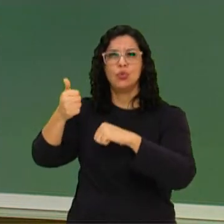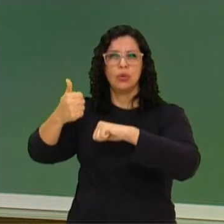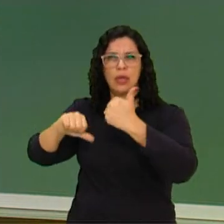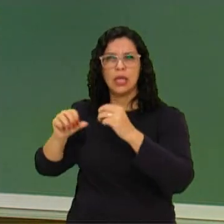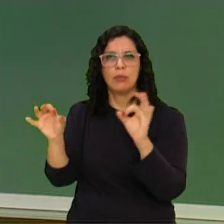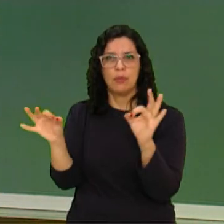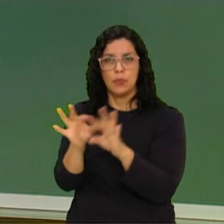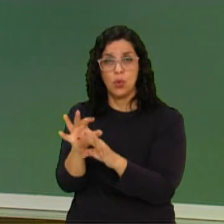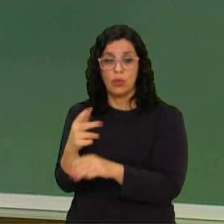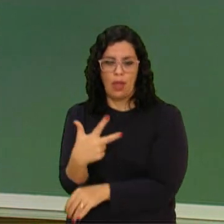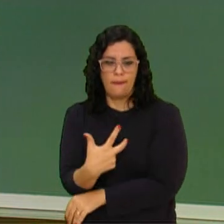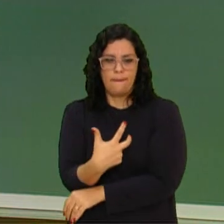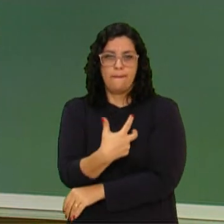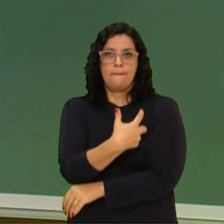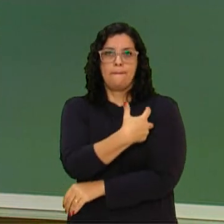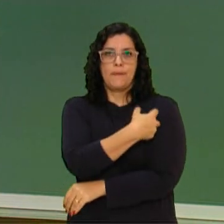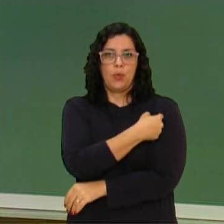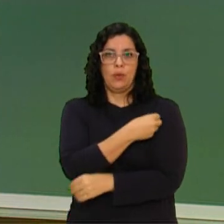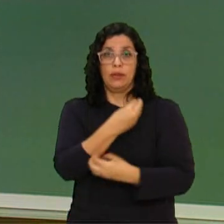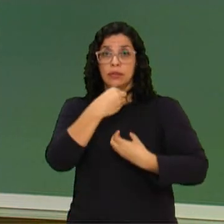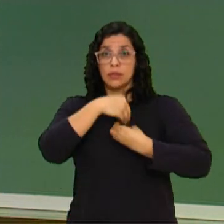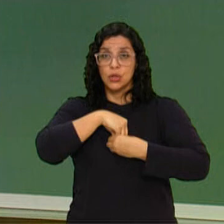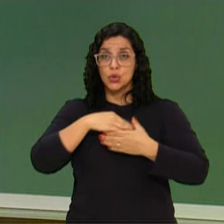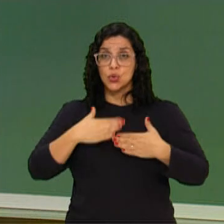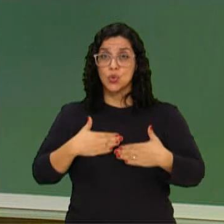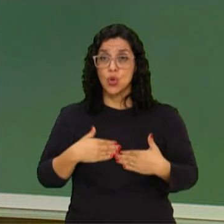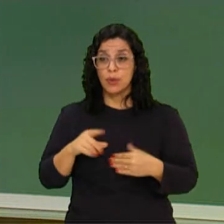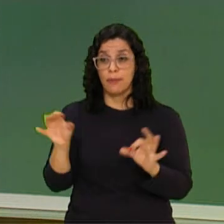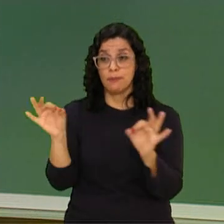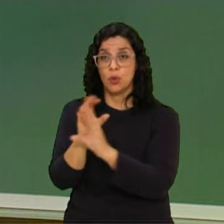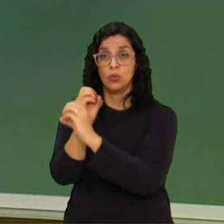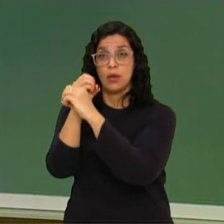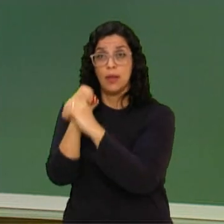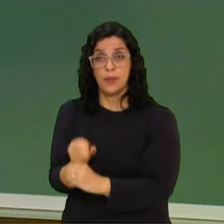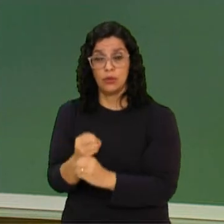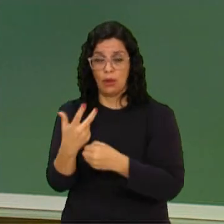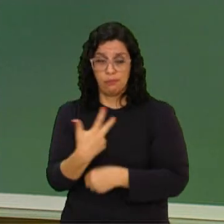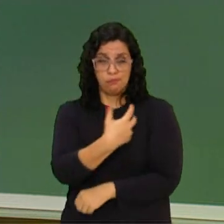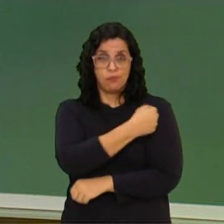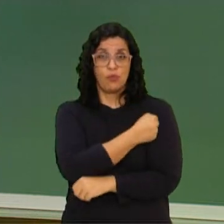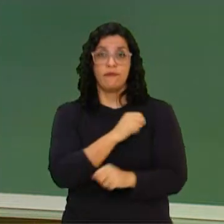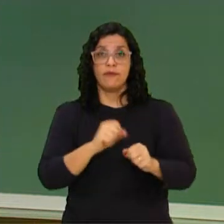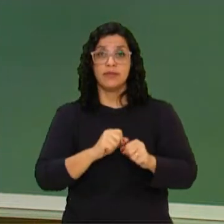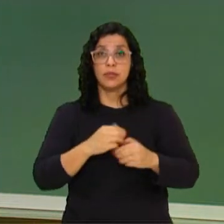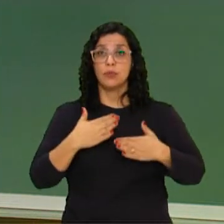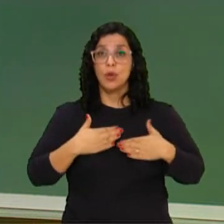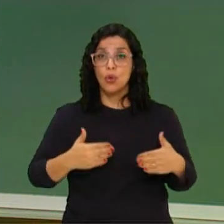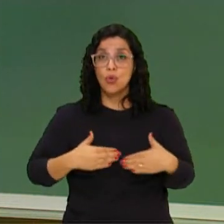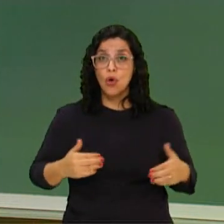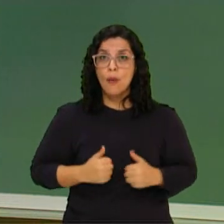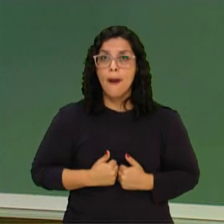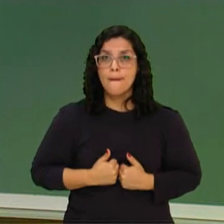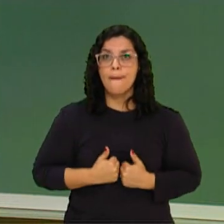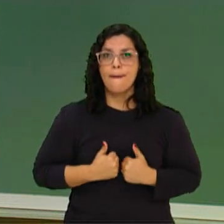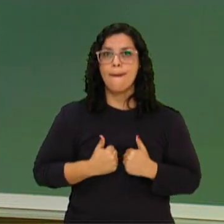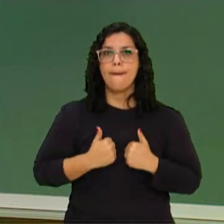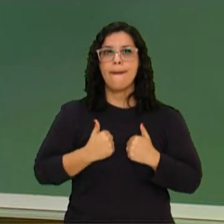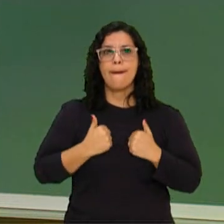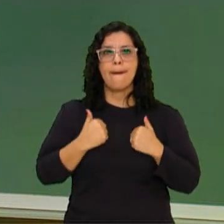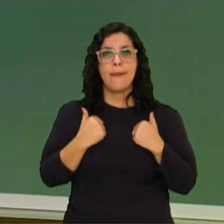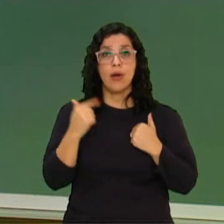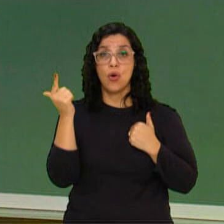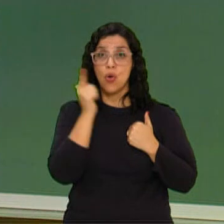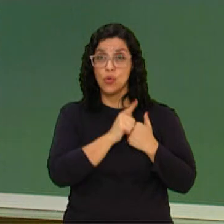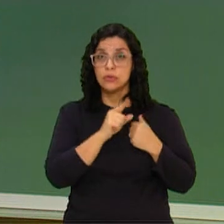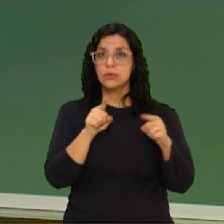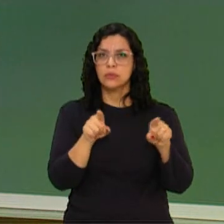Através de uma composição que eles vão fazer em laboratório, né? E essa composição vai estimular a resposta imune. Então, assim, conforme o